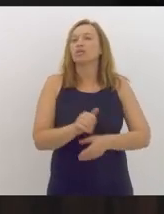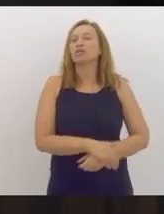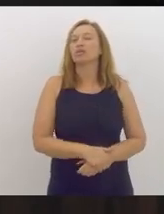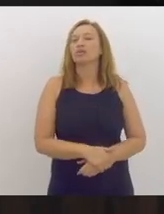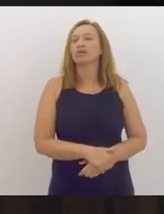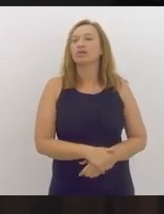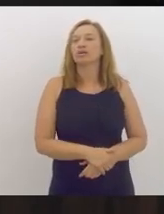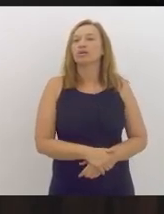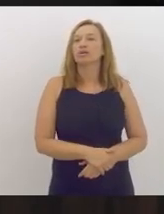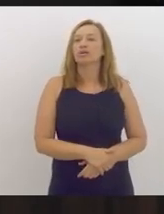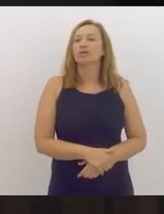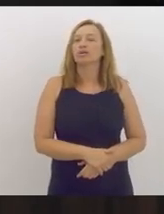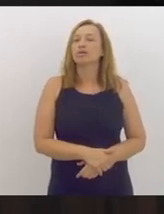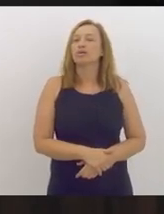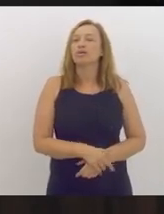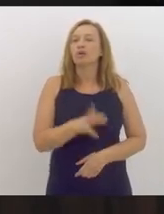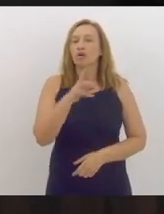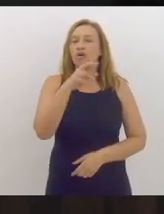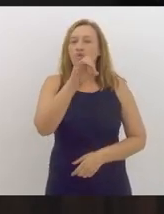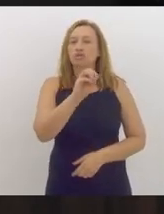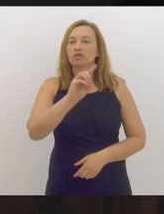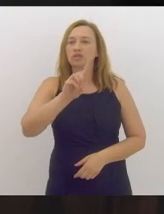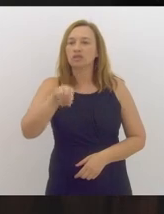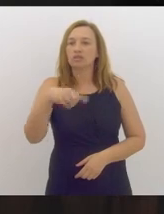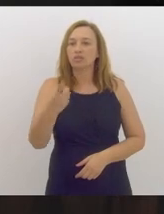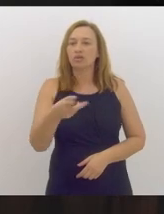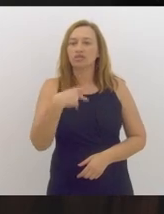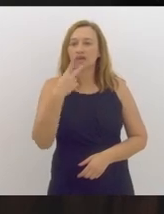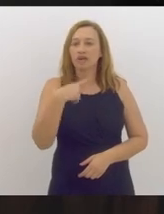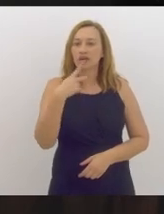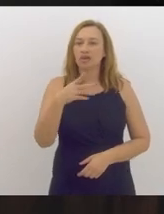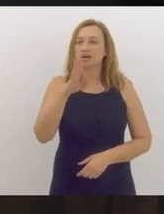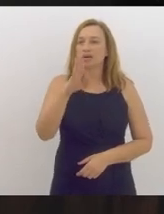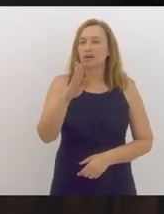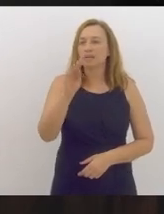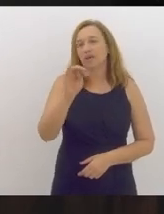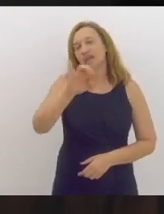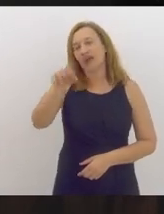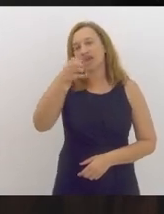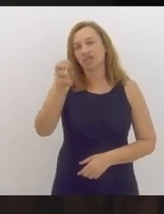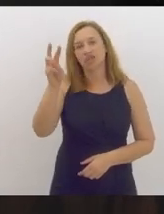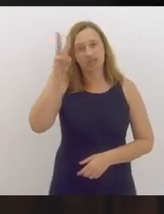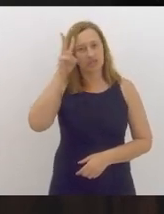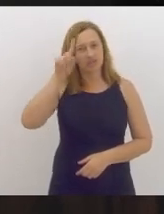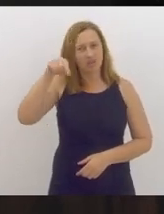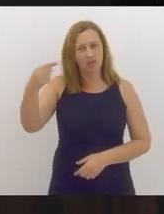depois é importante falarmos sobre Previbanerj, por conta de terça-feira próxima.